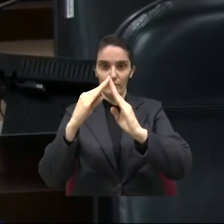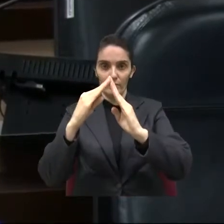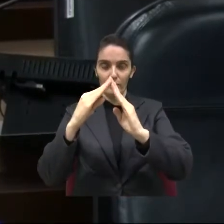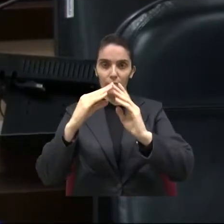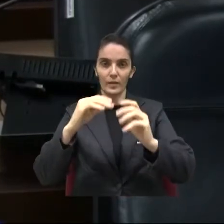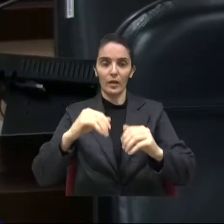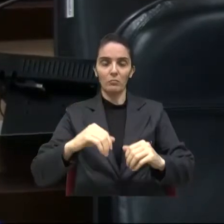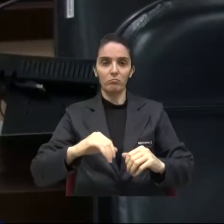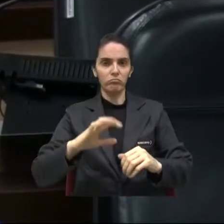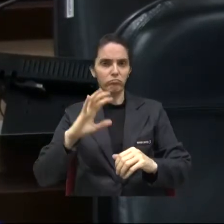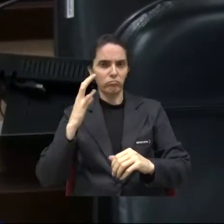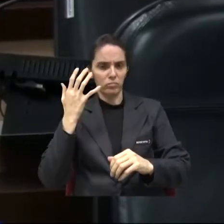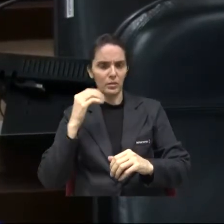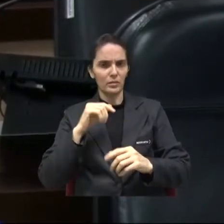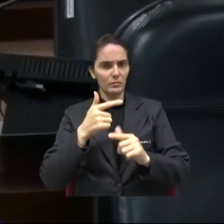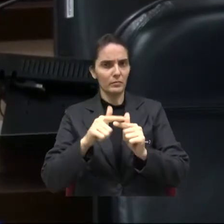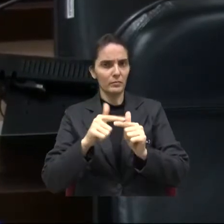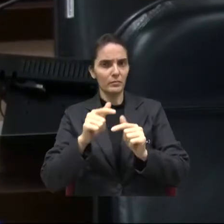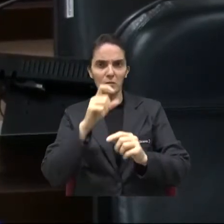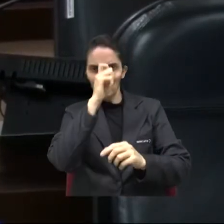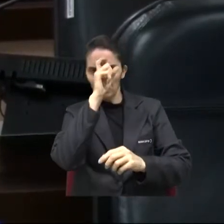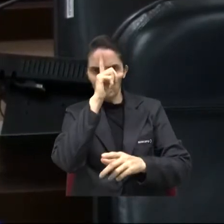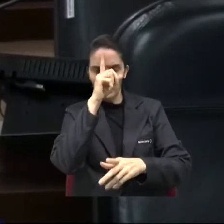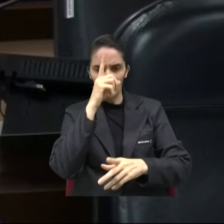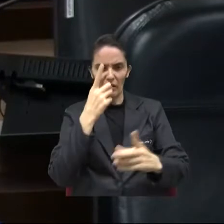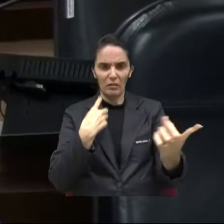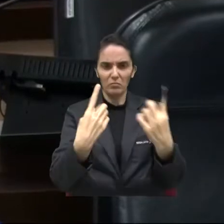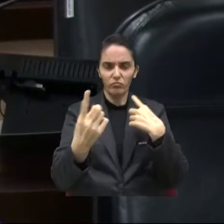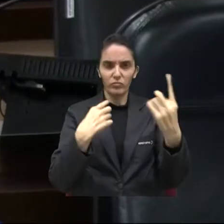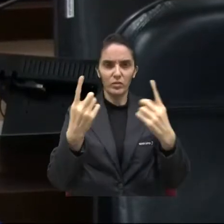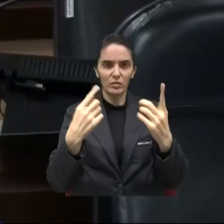alta velocidade, nas avenidas.